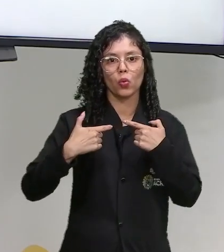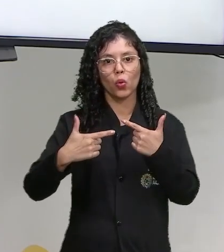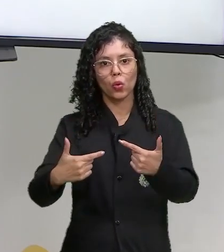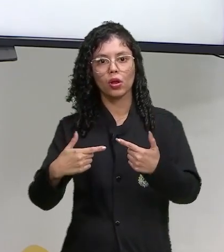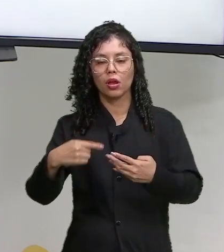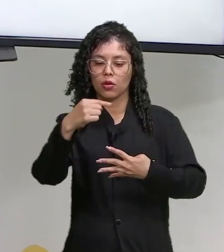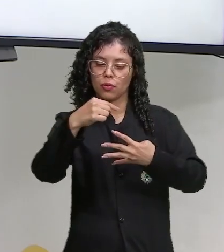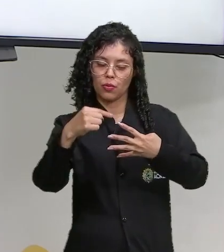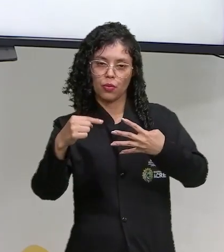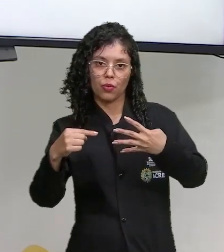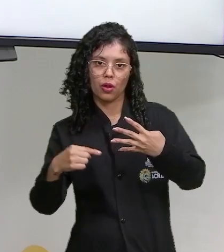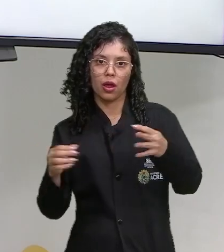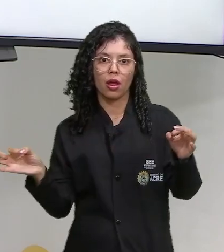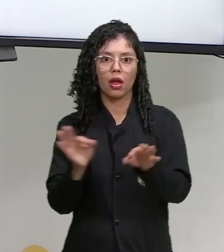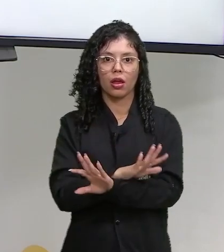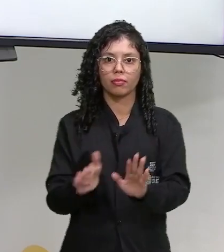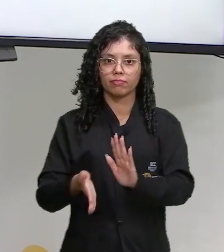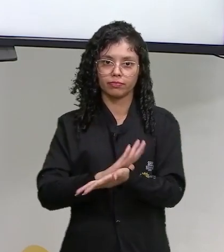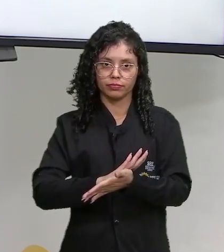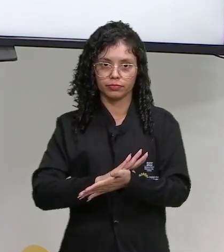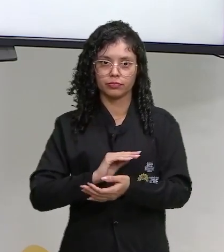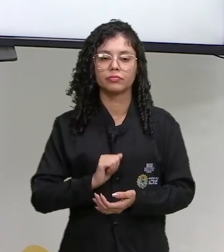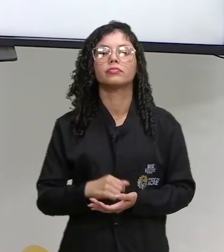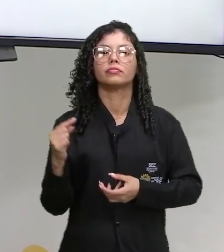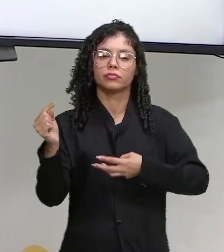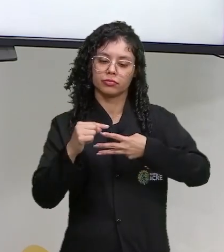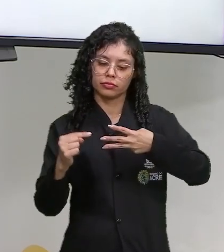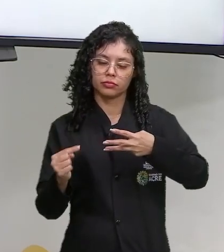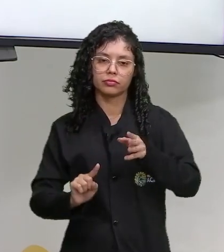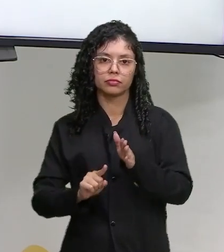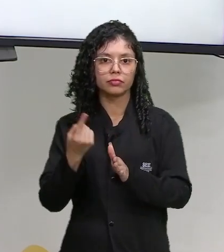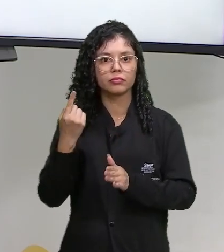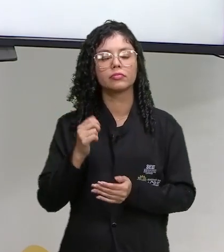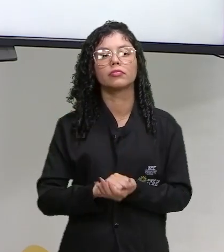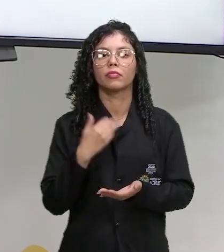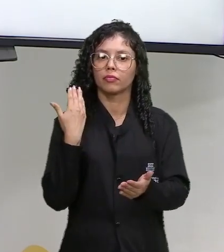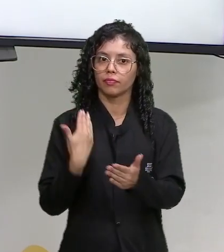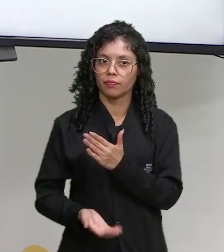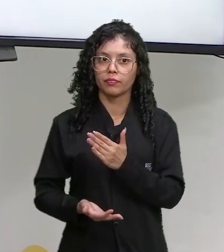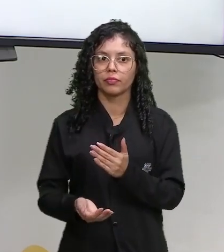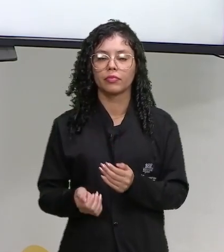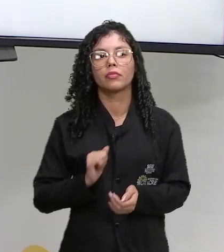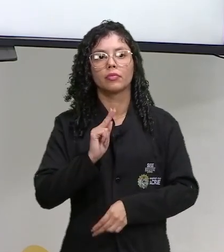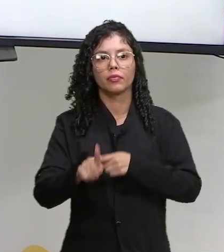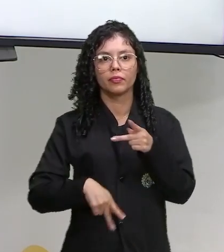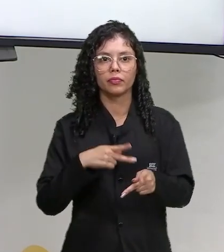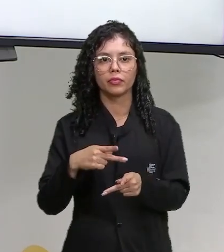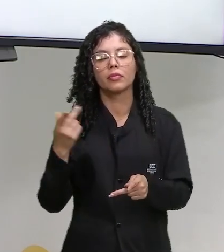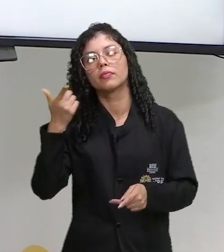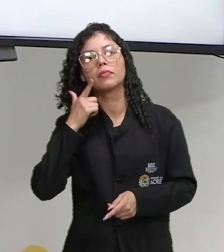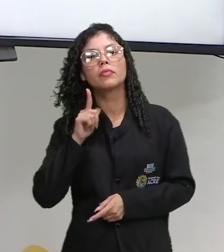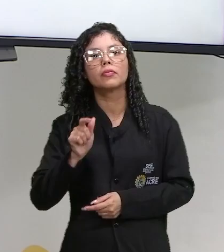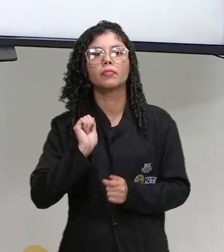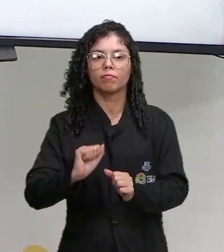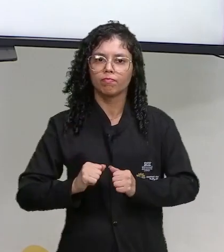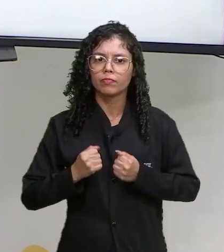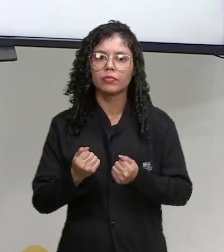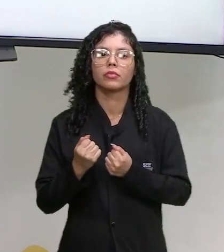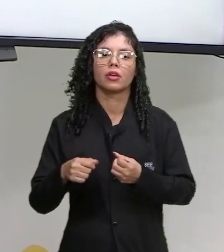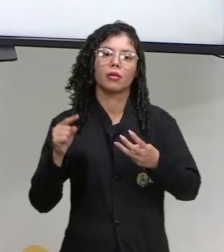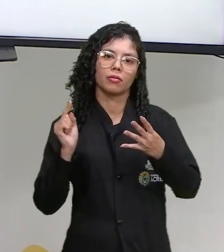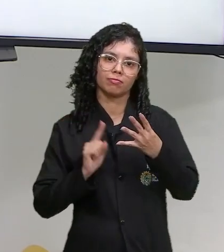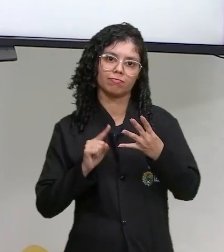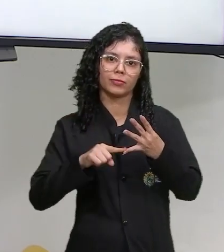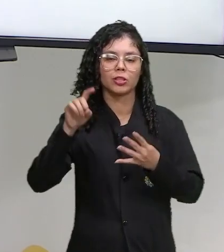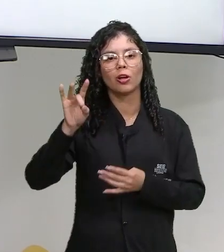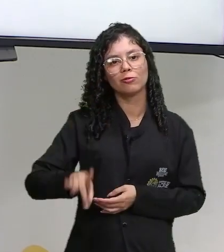por 4 vezes destruir Canudos. E nas 3 primeiras vezes, eles perderam, né, a população de Canudos conseguiu resistir, mas